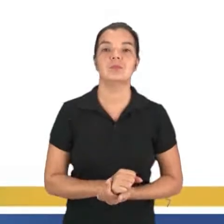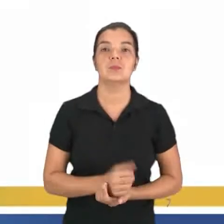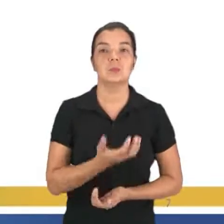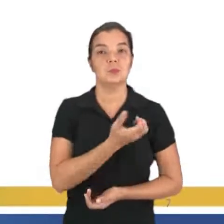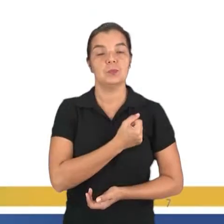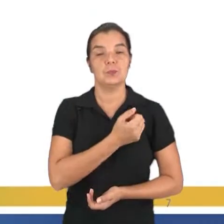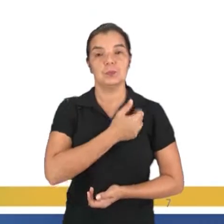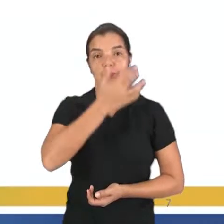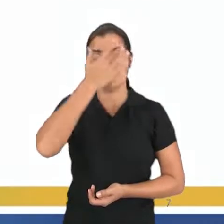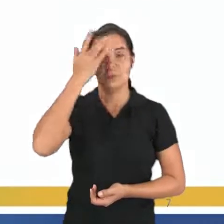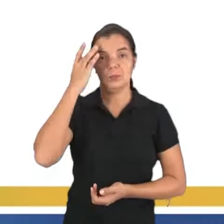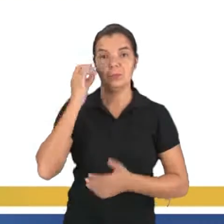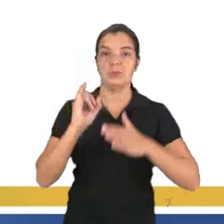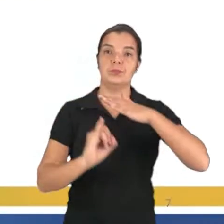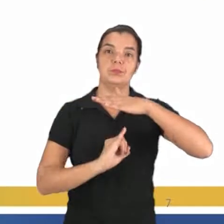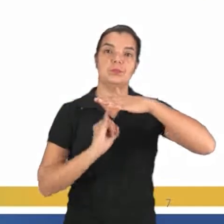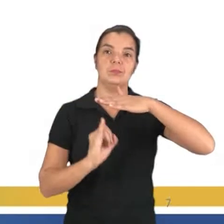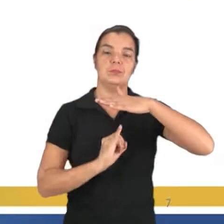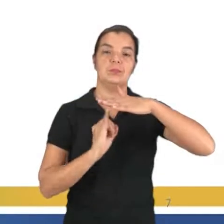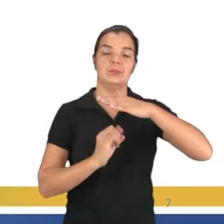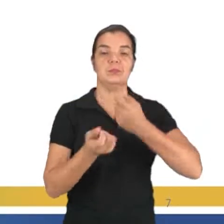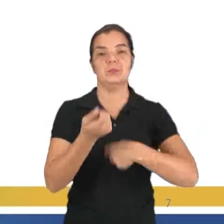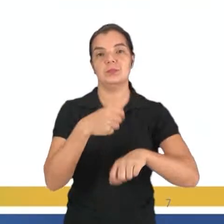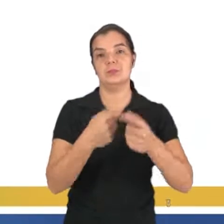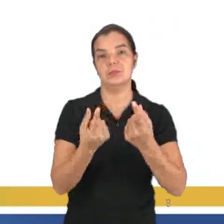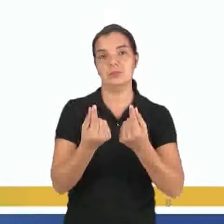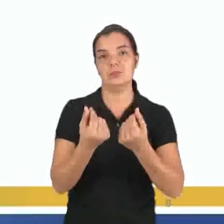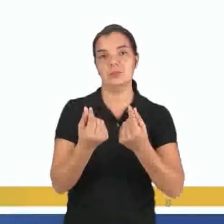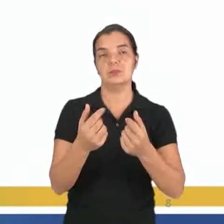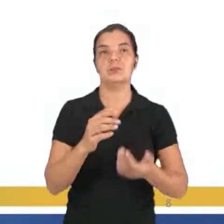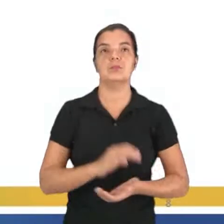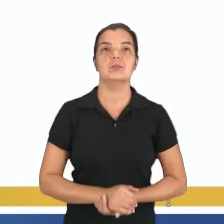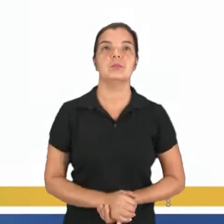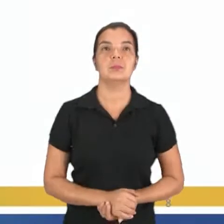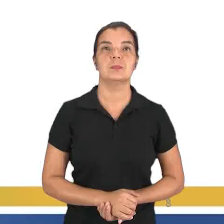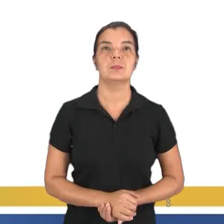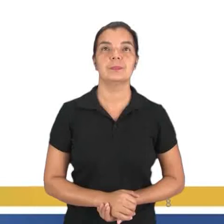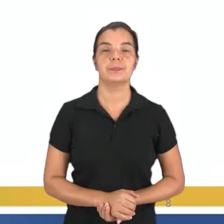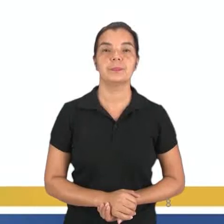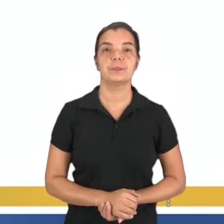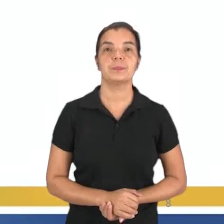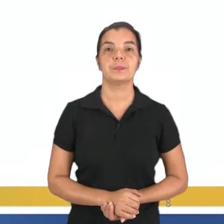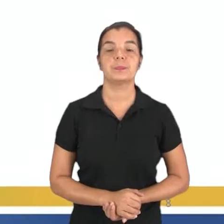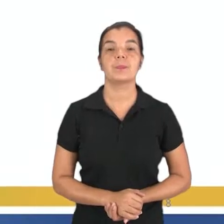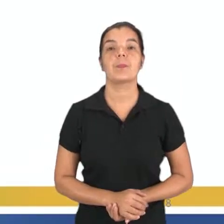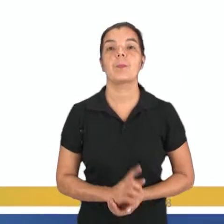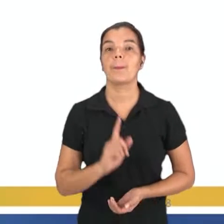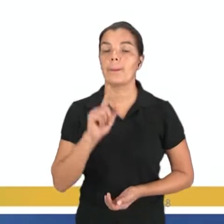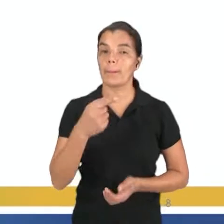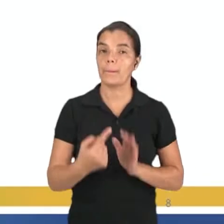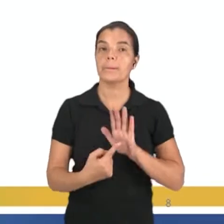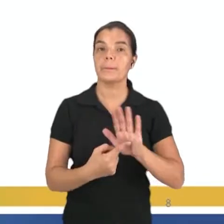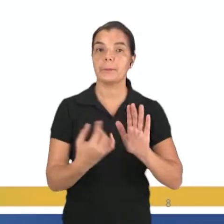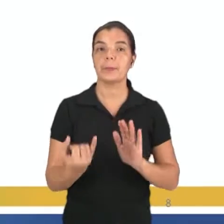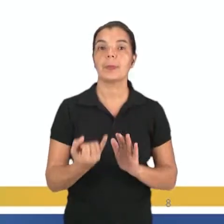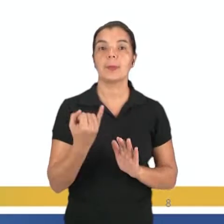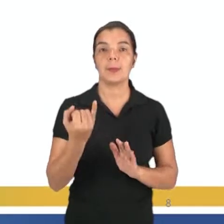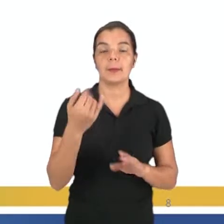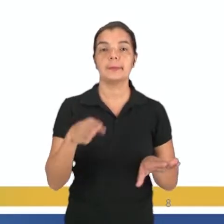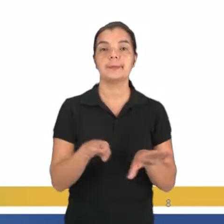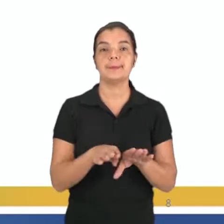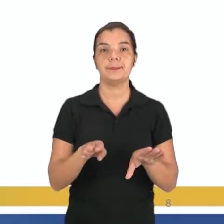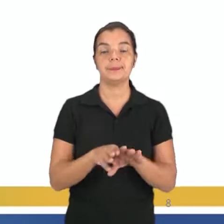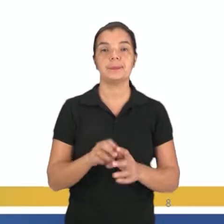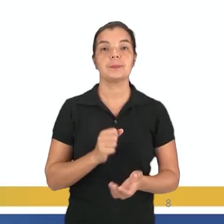número de pessoas na atividade, na economia informal. Outro indicador importante que queremos